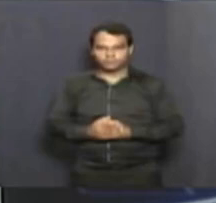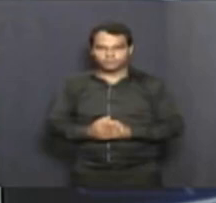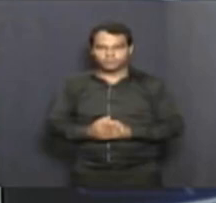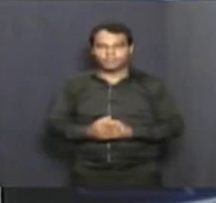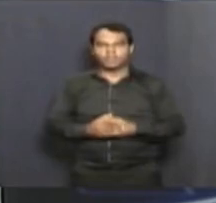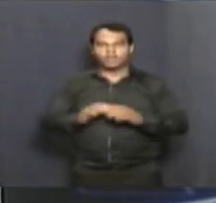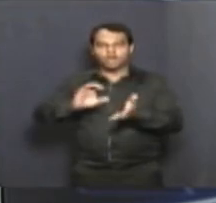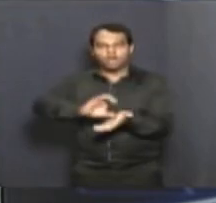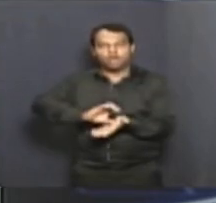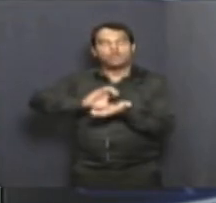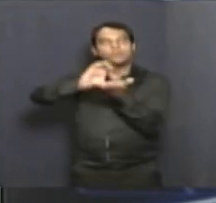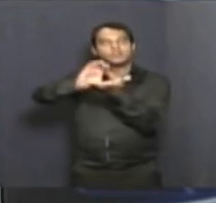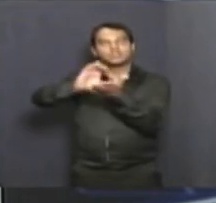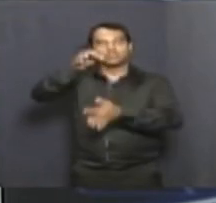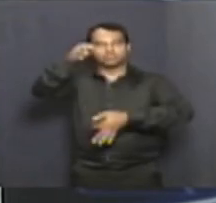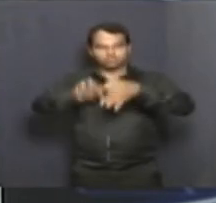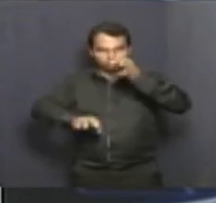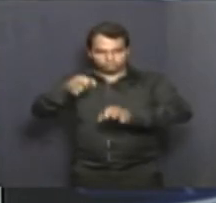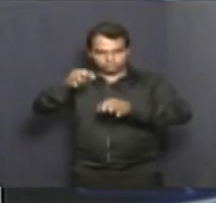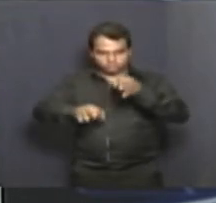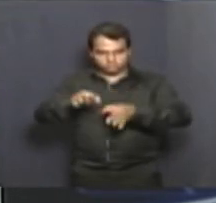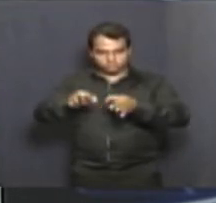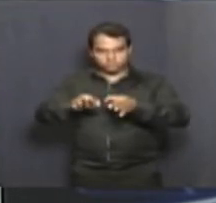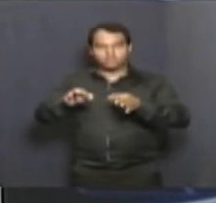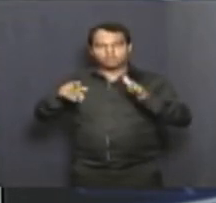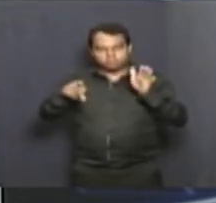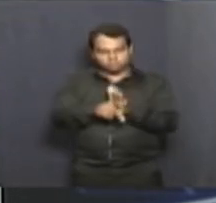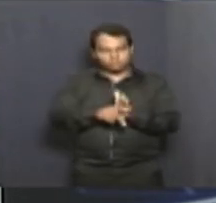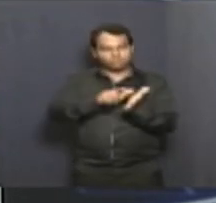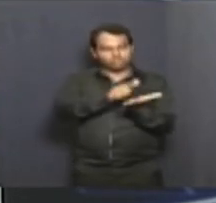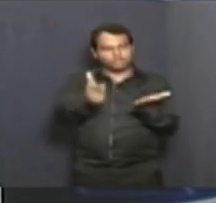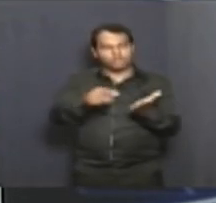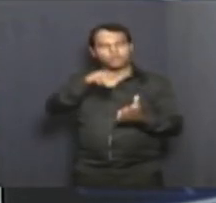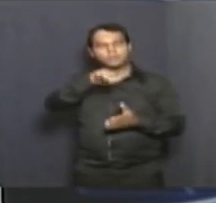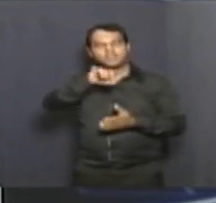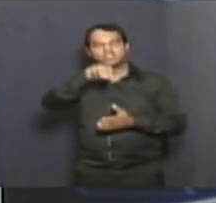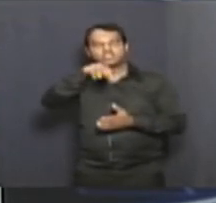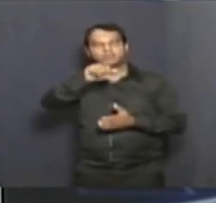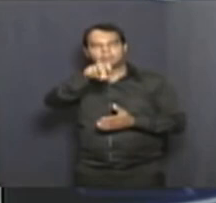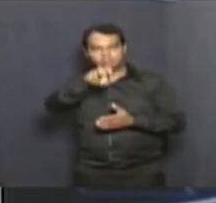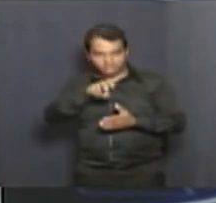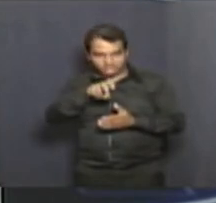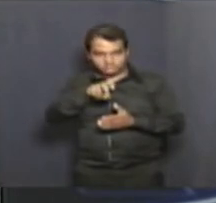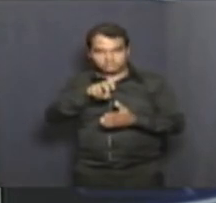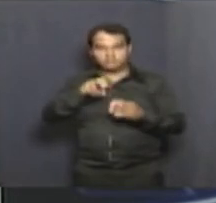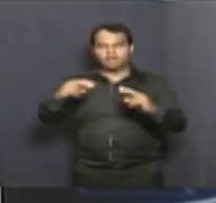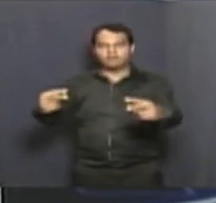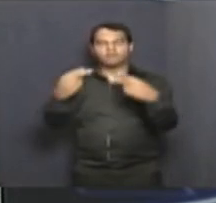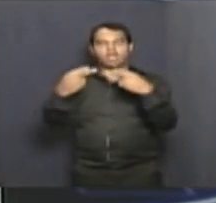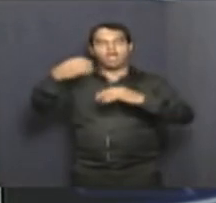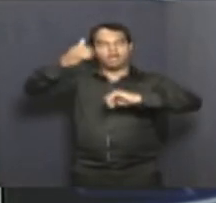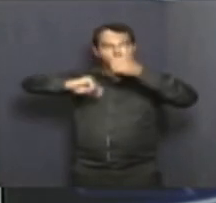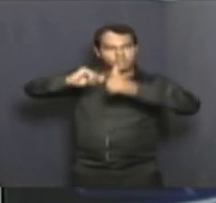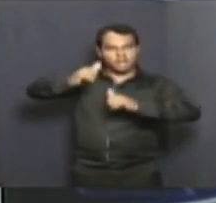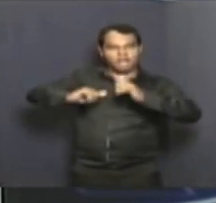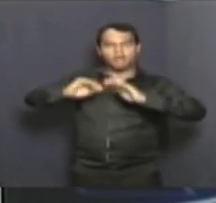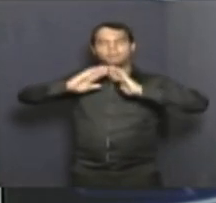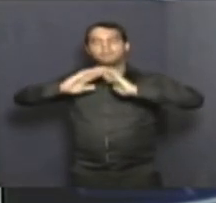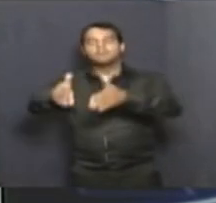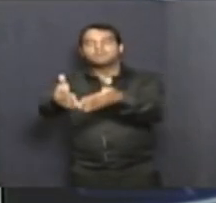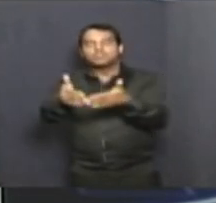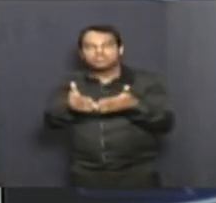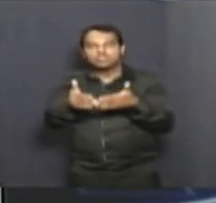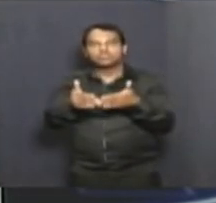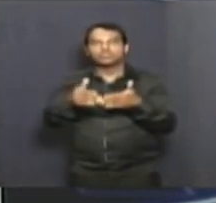uma comissão jurídica nomeada pelo jornal midiamax para julgar os pedidos de direito de resposta que serão concedidos sempre